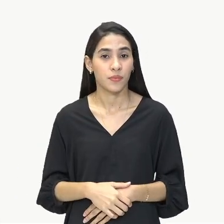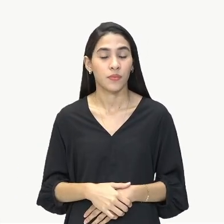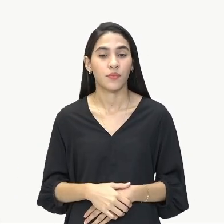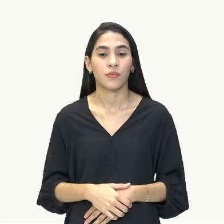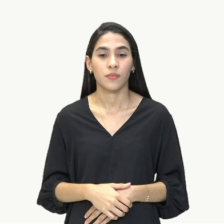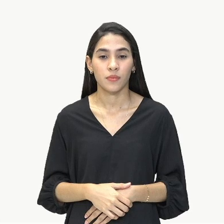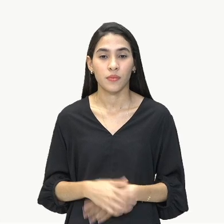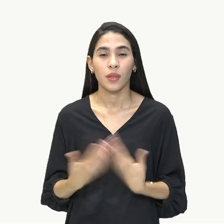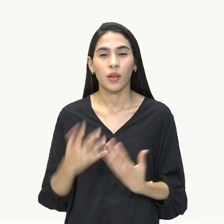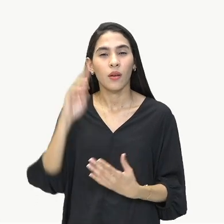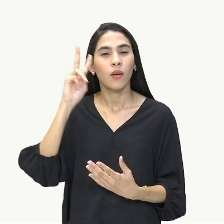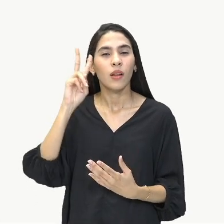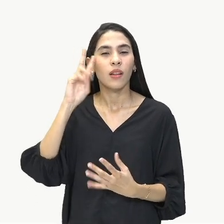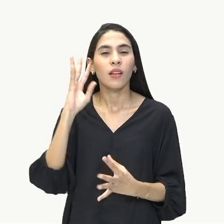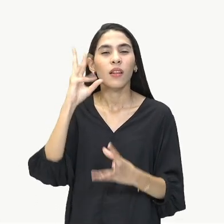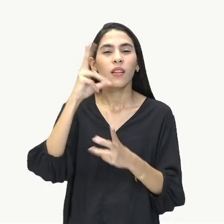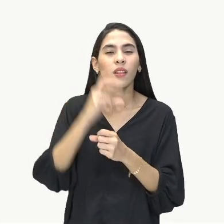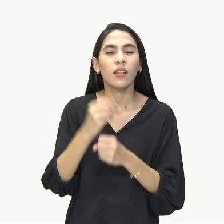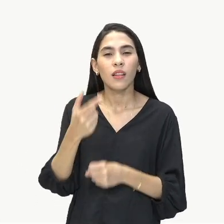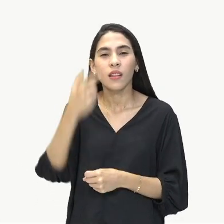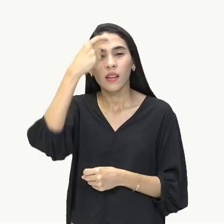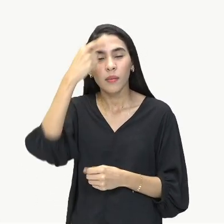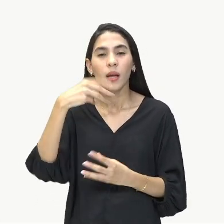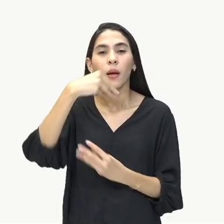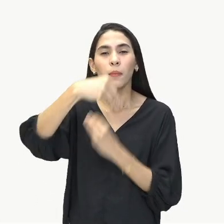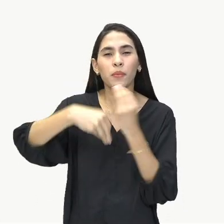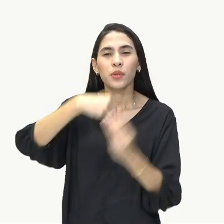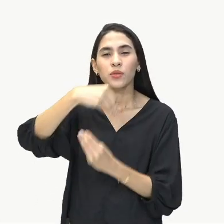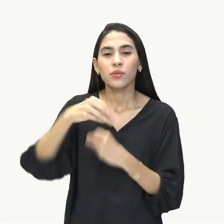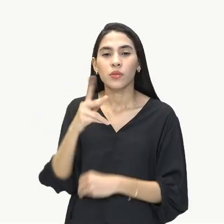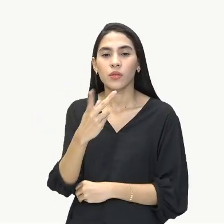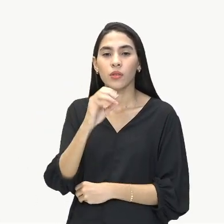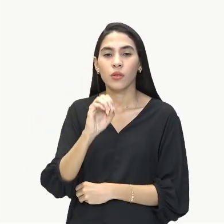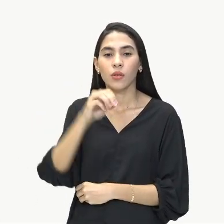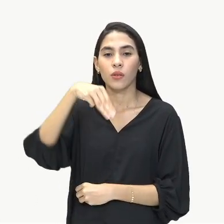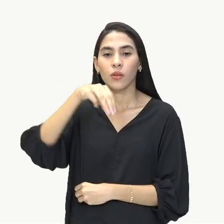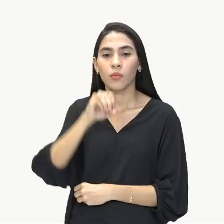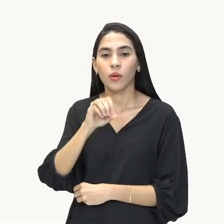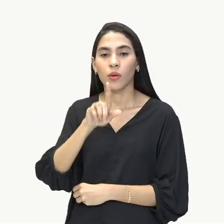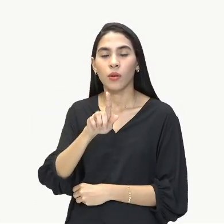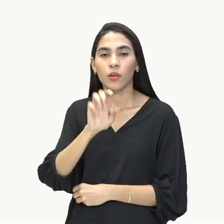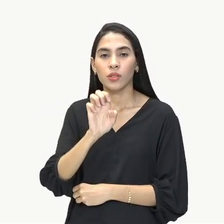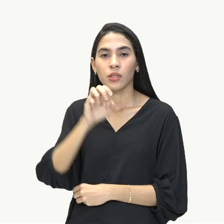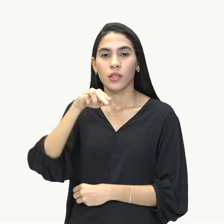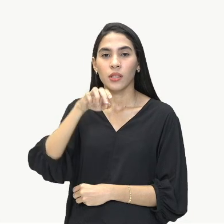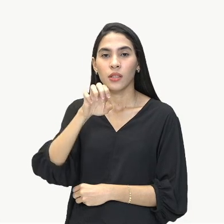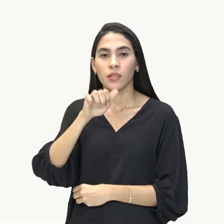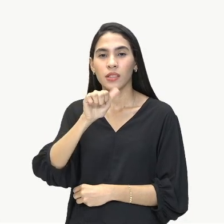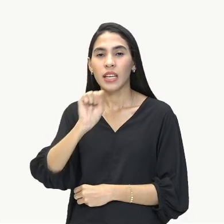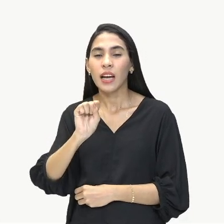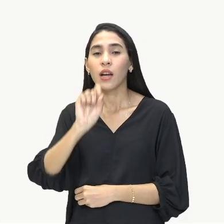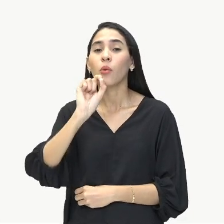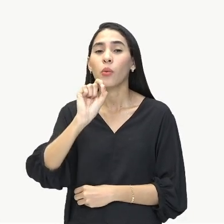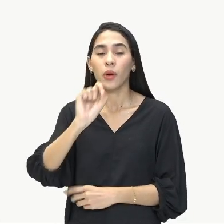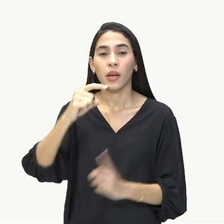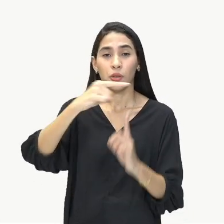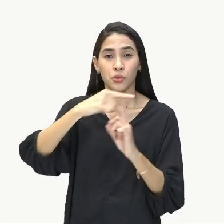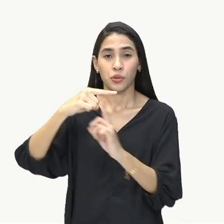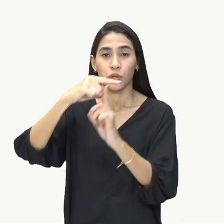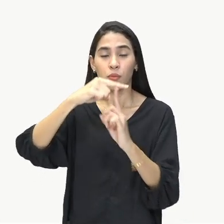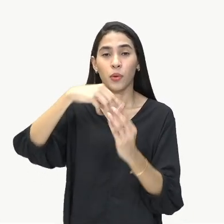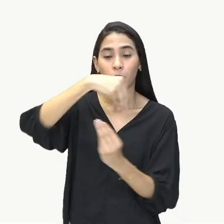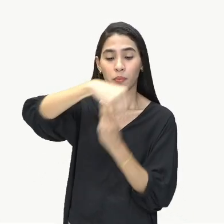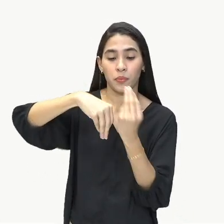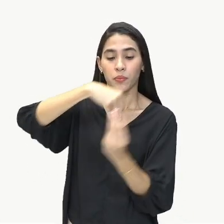vai recordar o que seria uma mistura homogênea. É aquele tipo de mistura